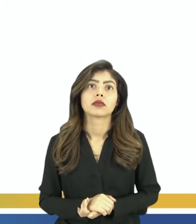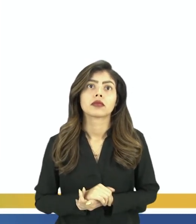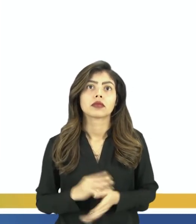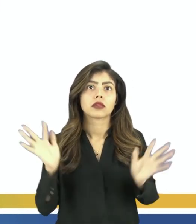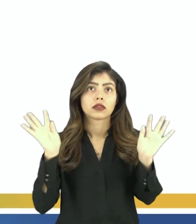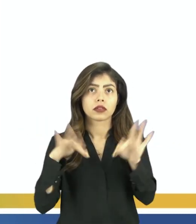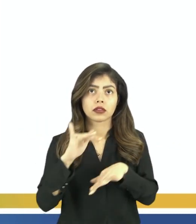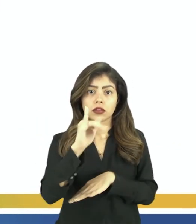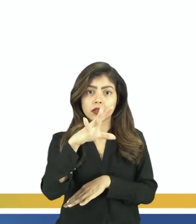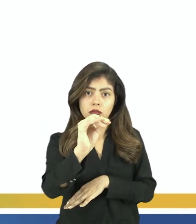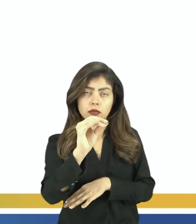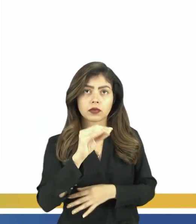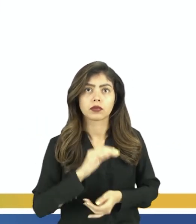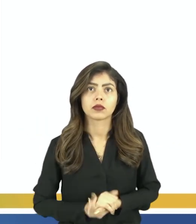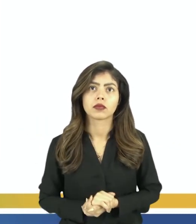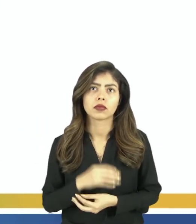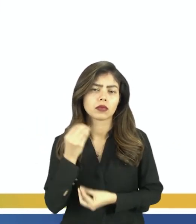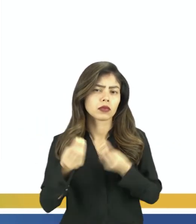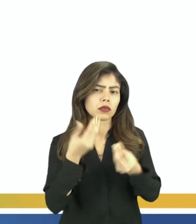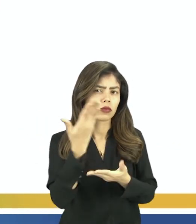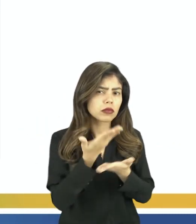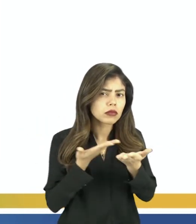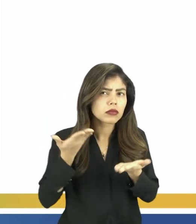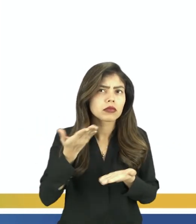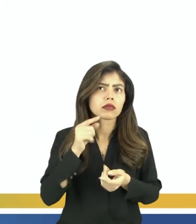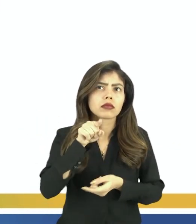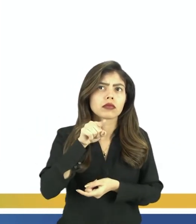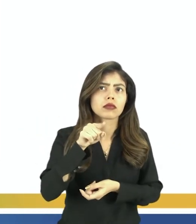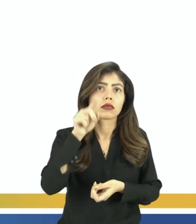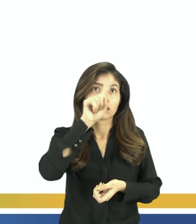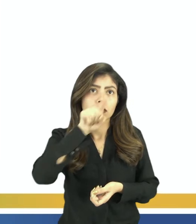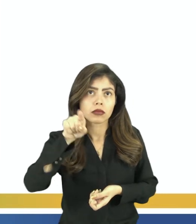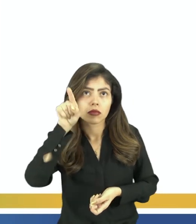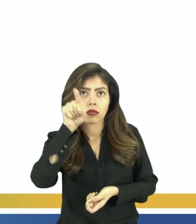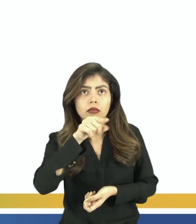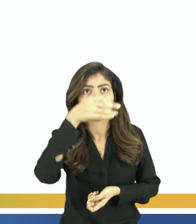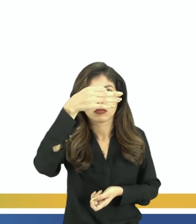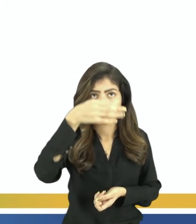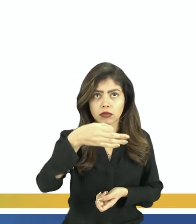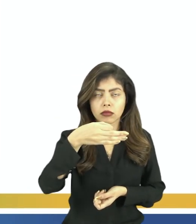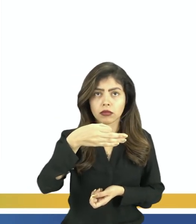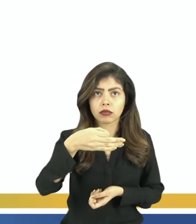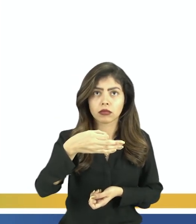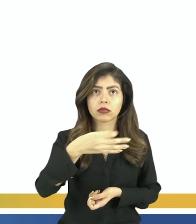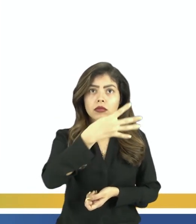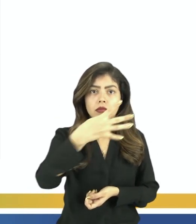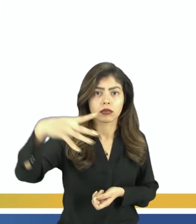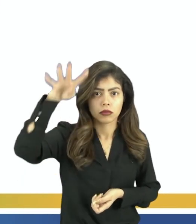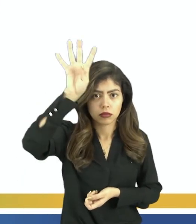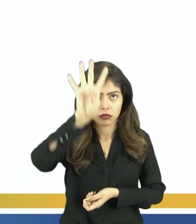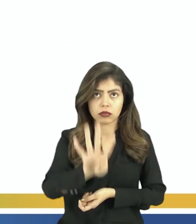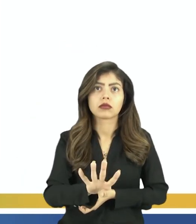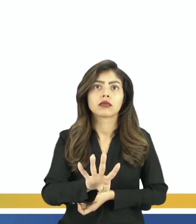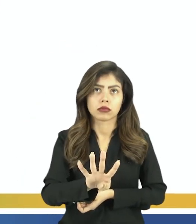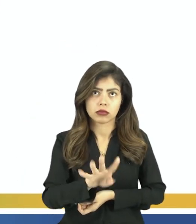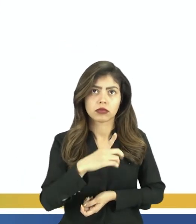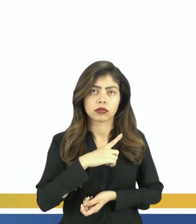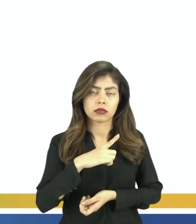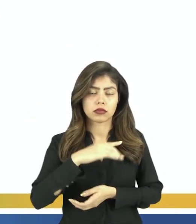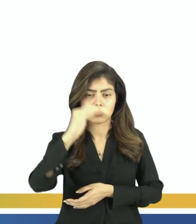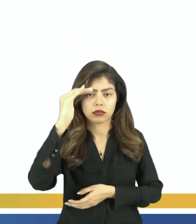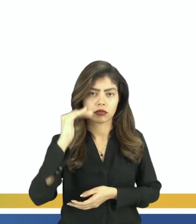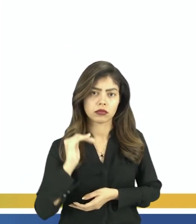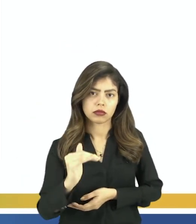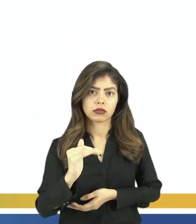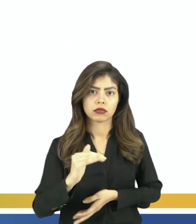os terminados em ico. Com base nisso, assinale a alternativa que completa corretamente os espaços em